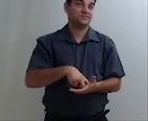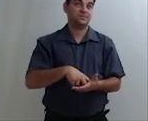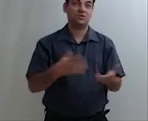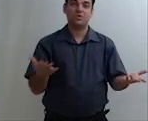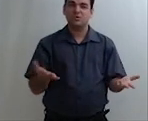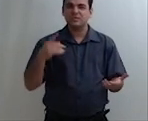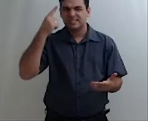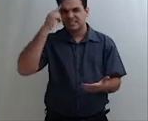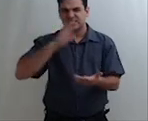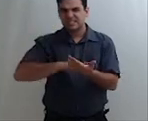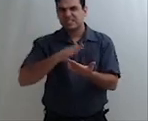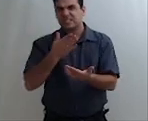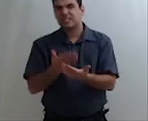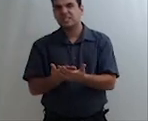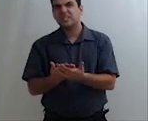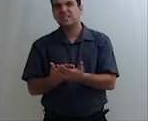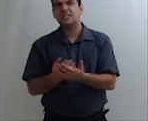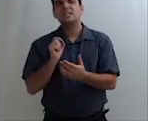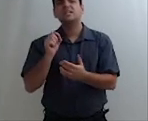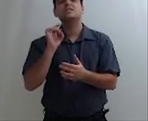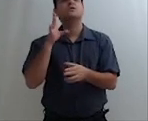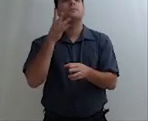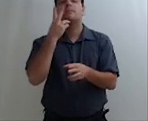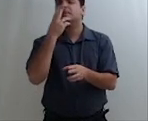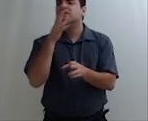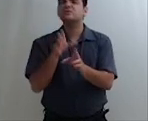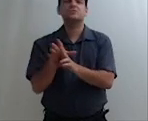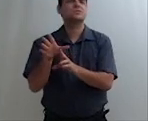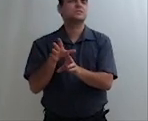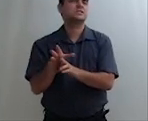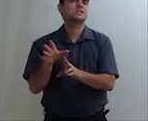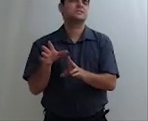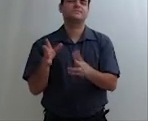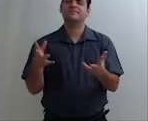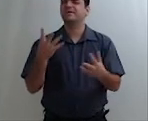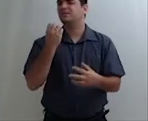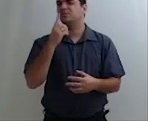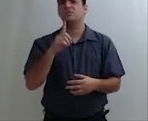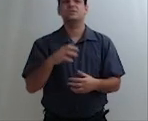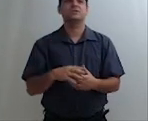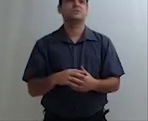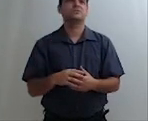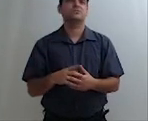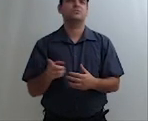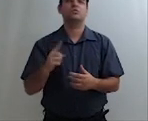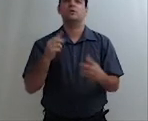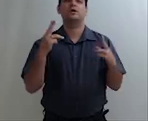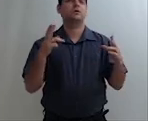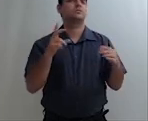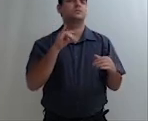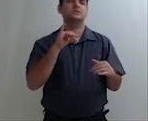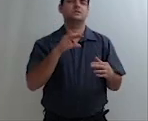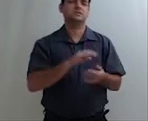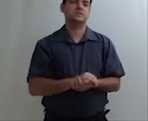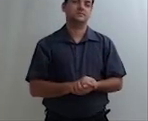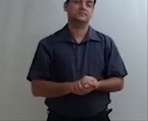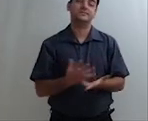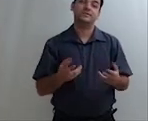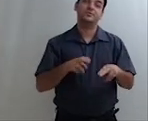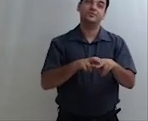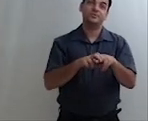de que seria uma mera recomendação não é com ente com os achados da ciência e portanto